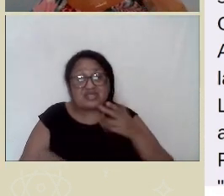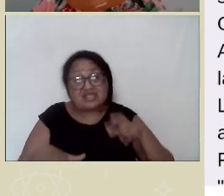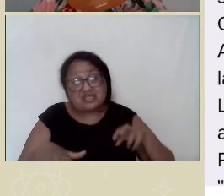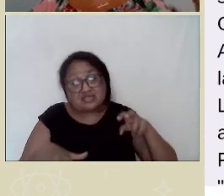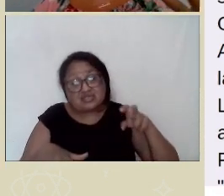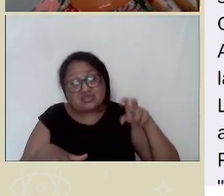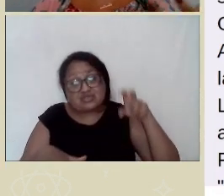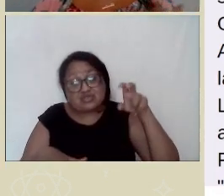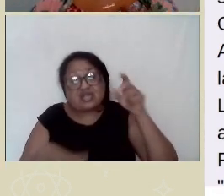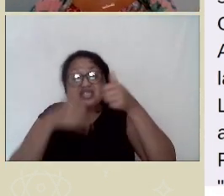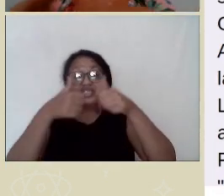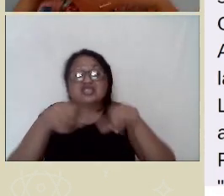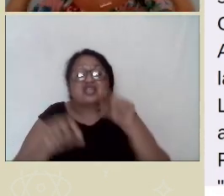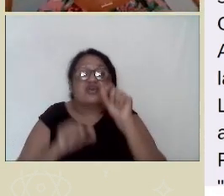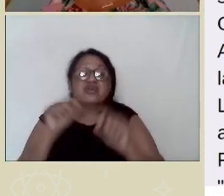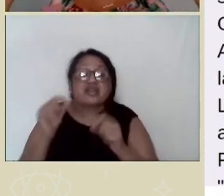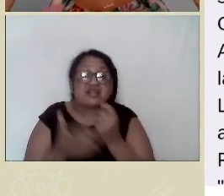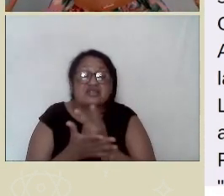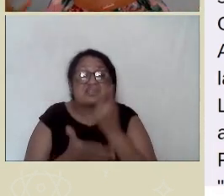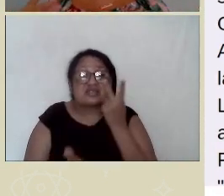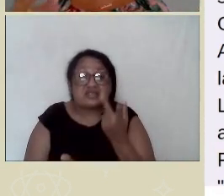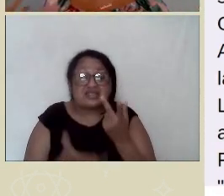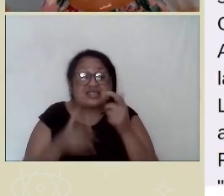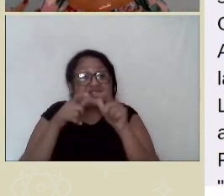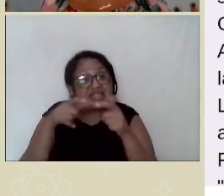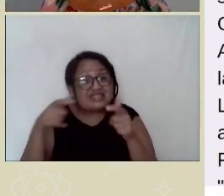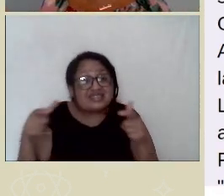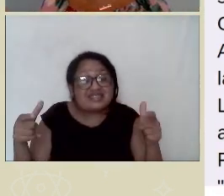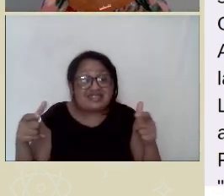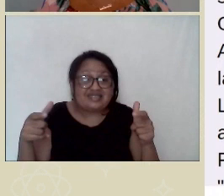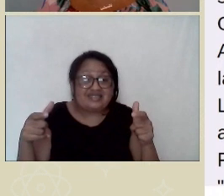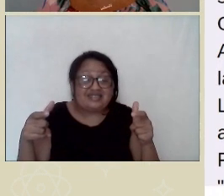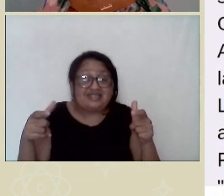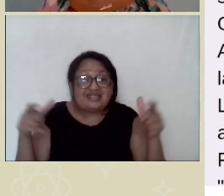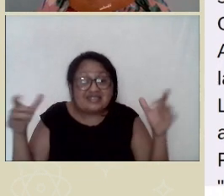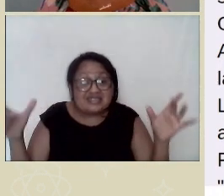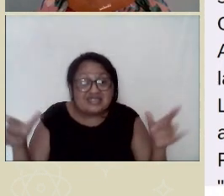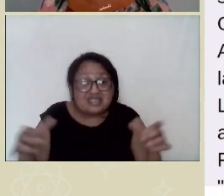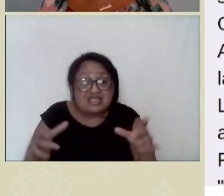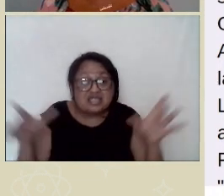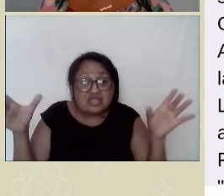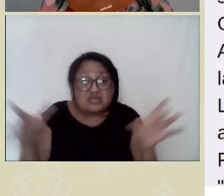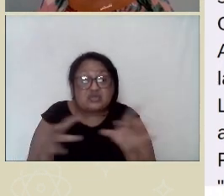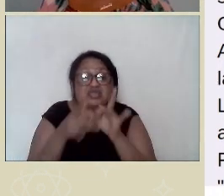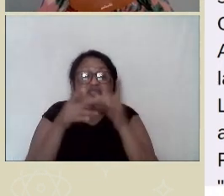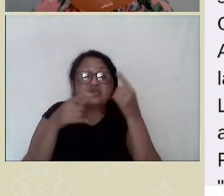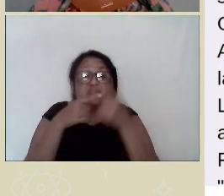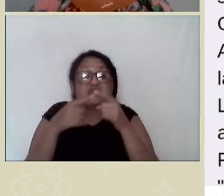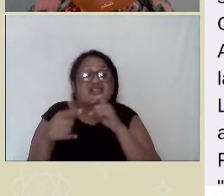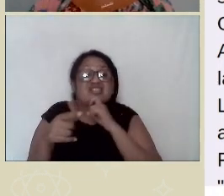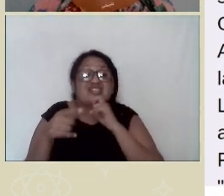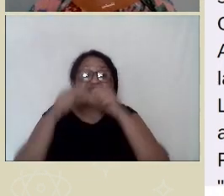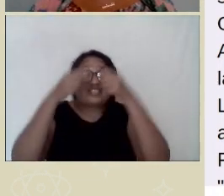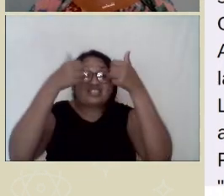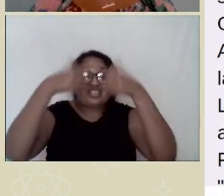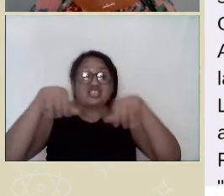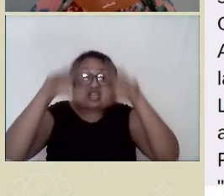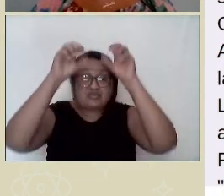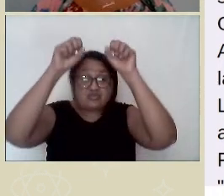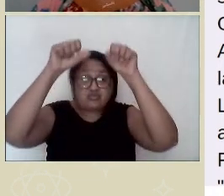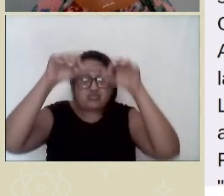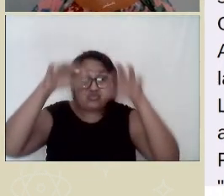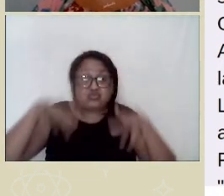estão sendo se estão estendendo e unindo e se unindo devido ao rápido desgelo o exército do Nepal